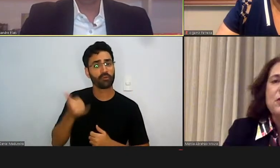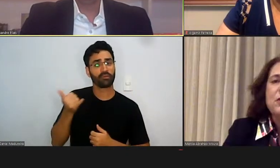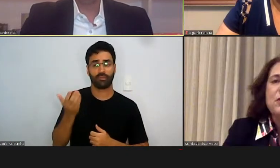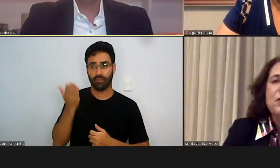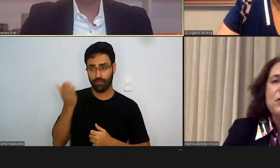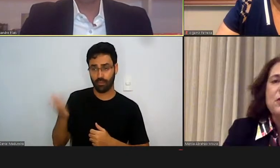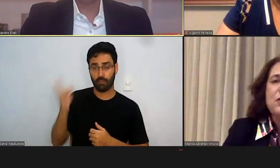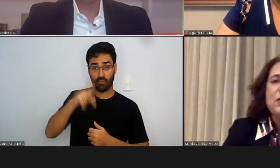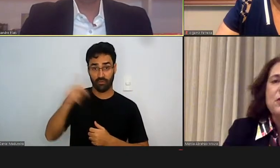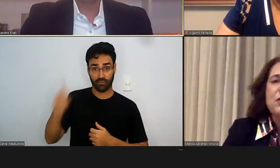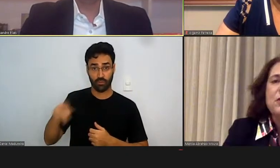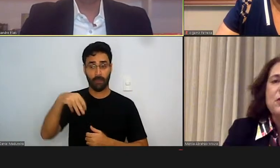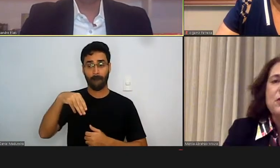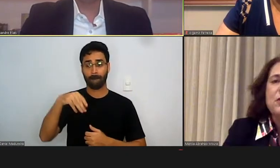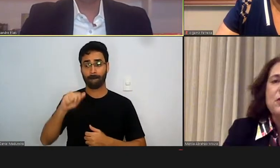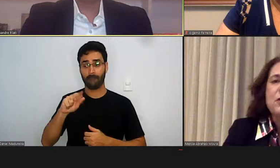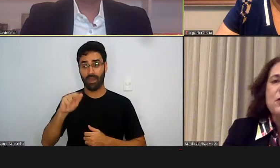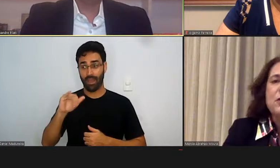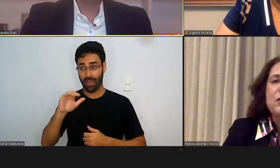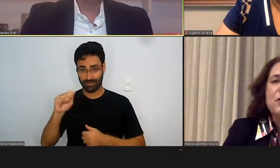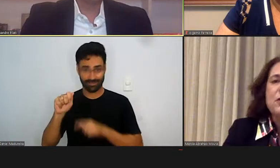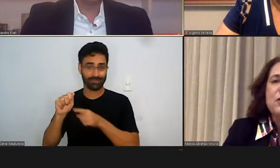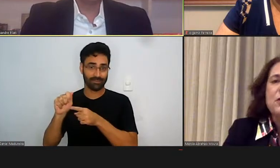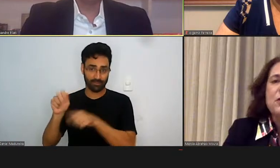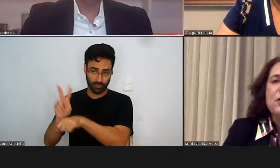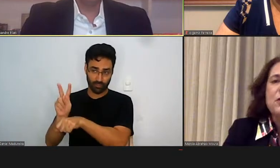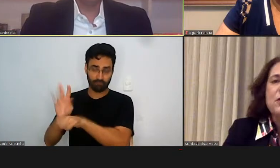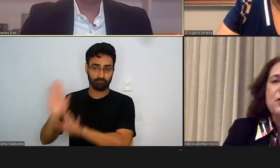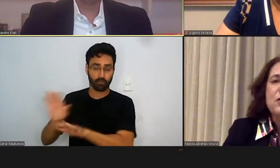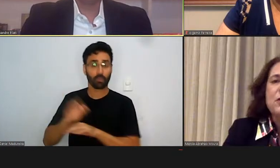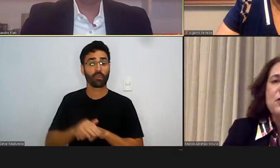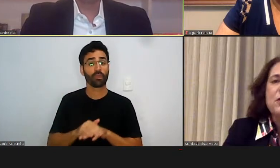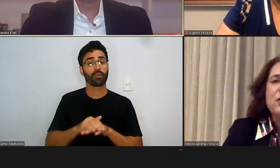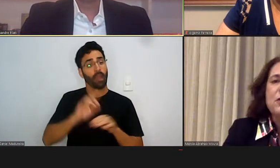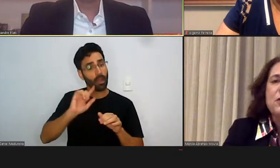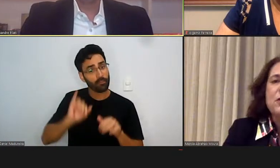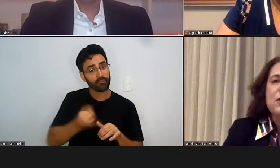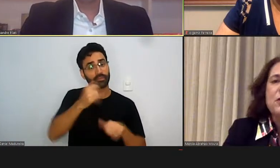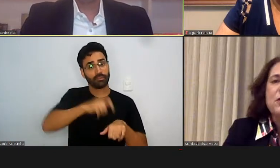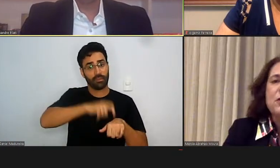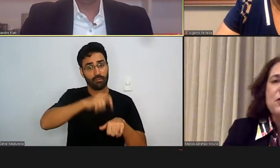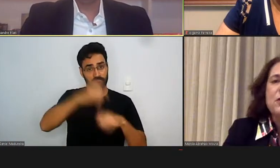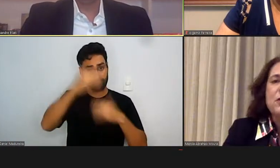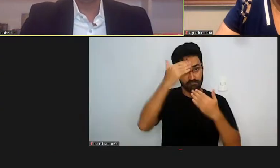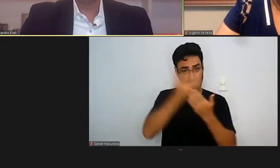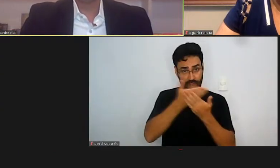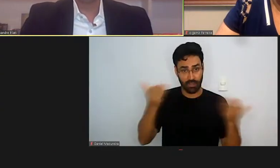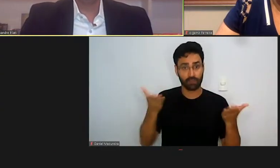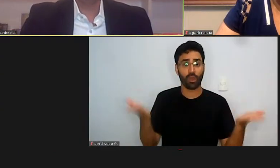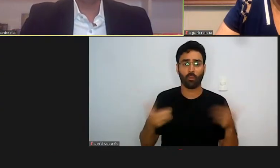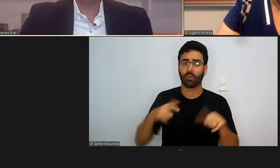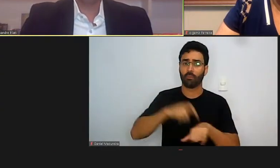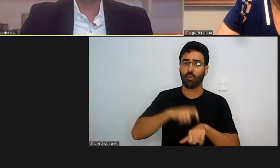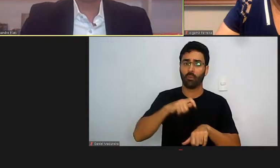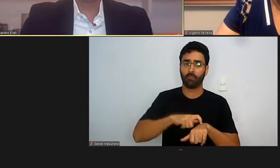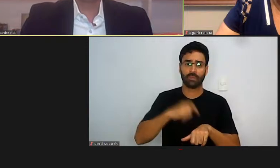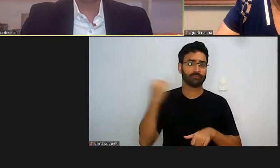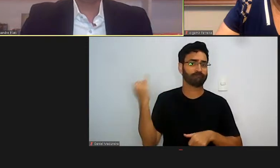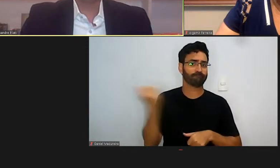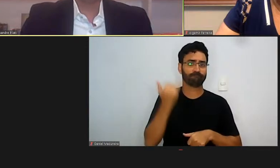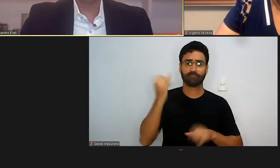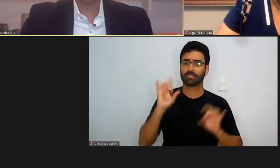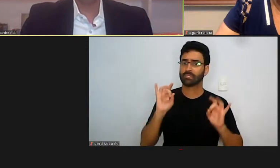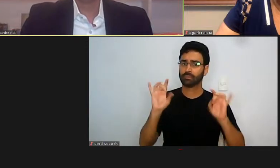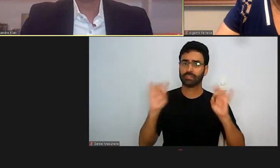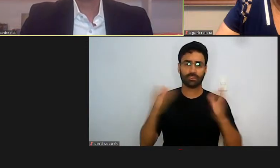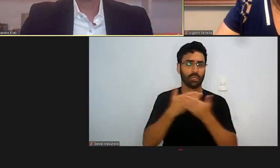Márcia não retorna, para fazer também alguns agradecimentos, né? Dizer também que esse é um momento muito especial para toda a comunidade da